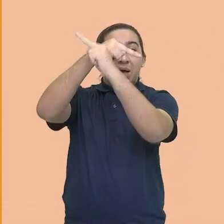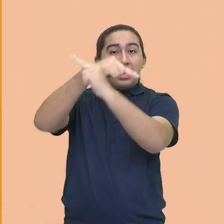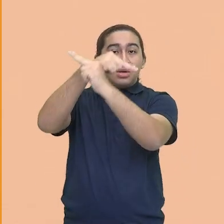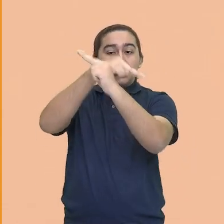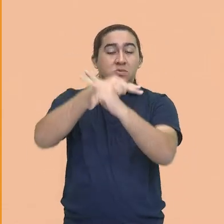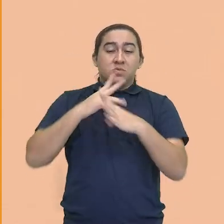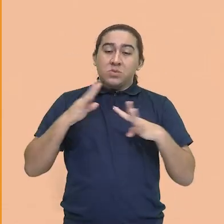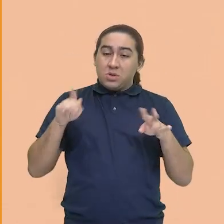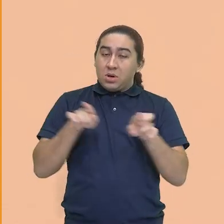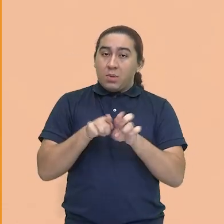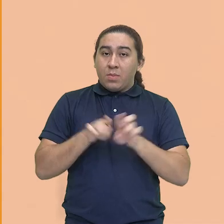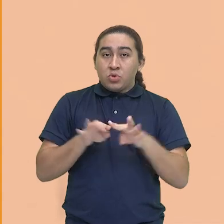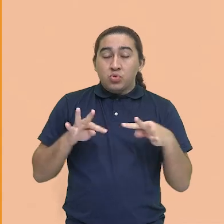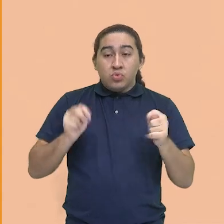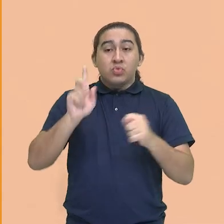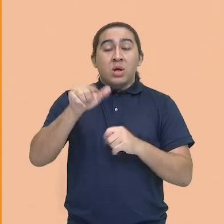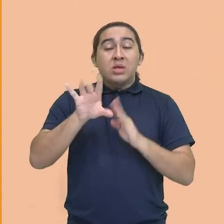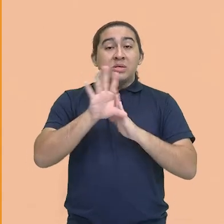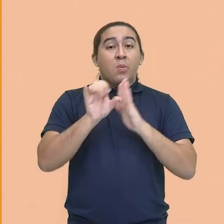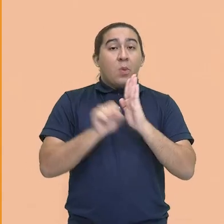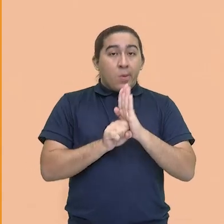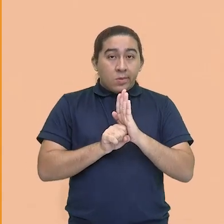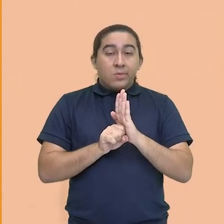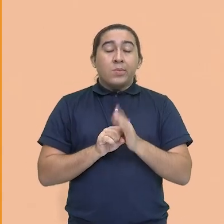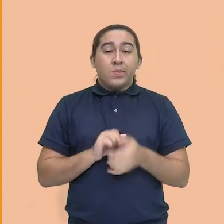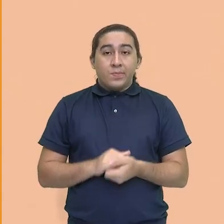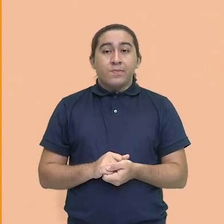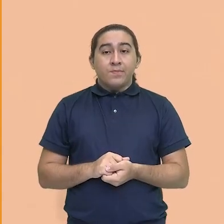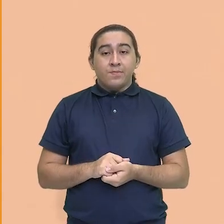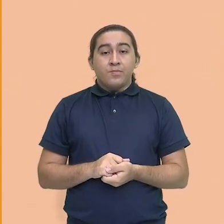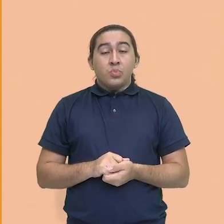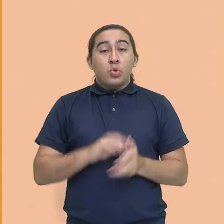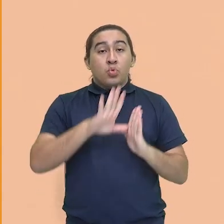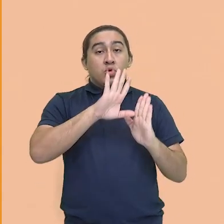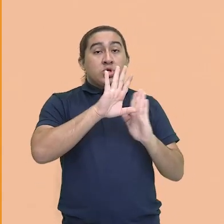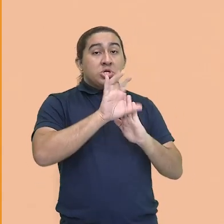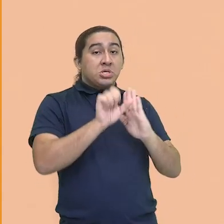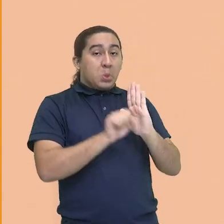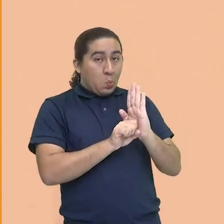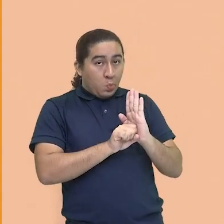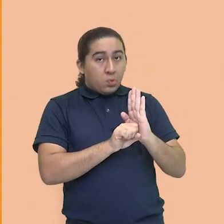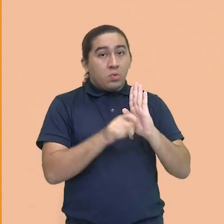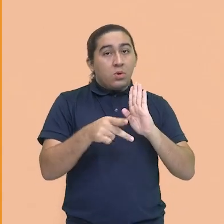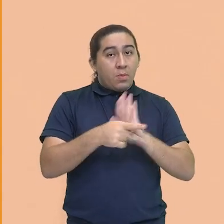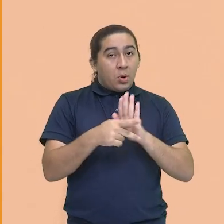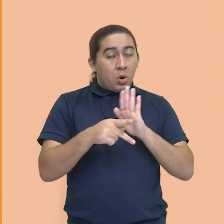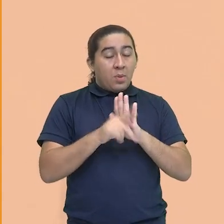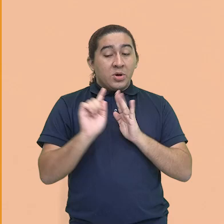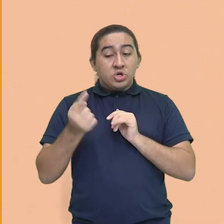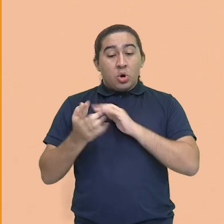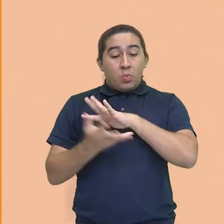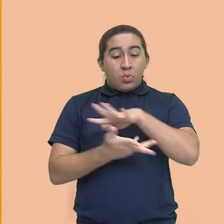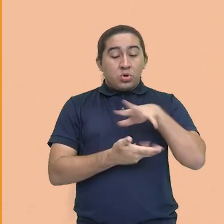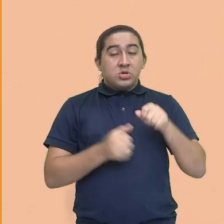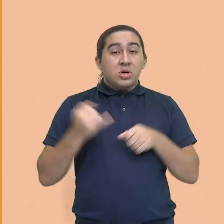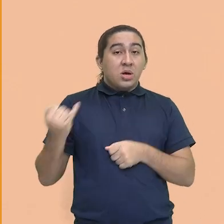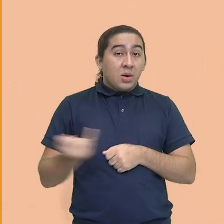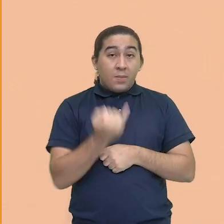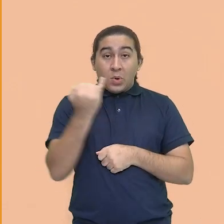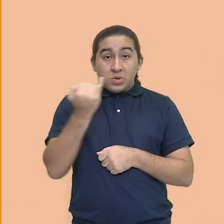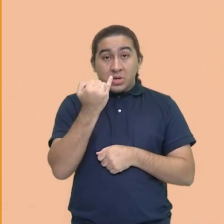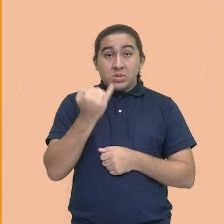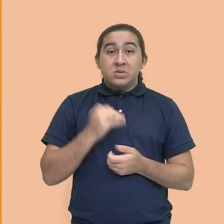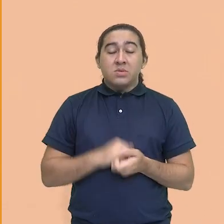Tudo isso era muito simbólico, né? A questão simbólica na geopolítica, gente, é muito importante, né? Às